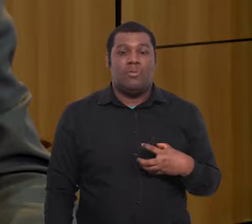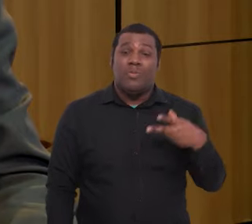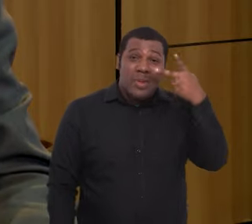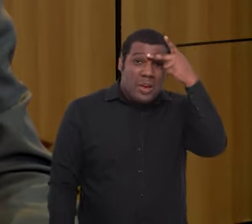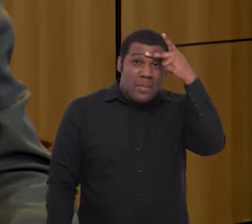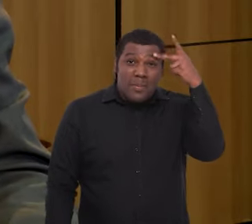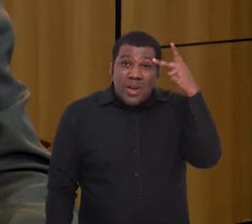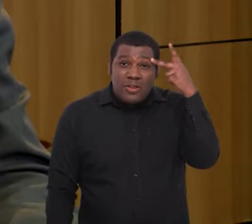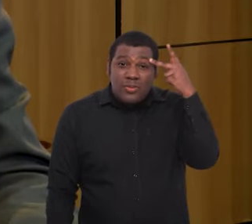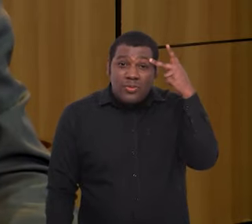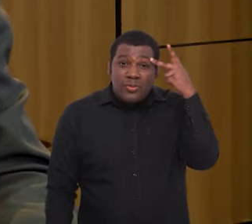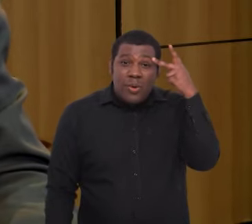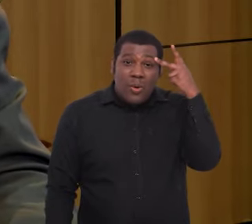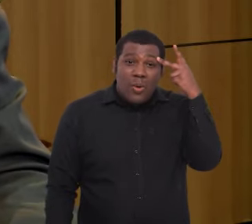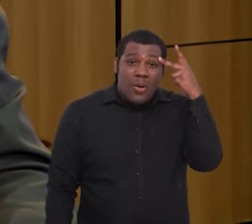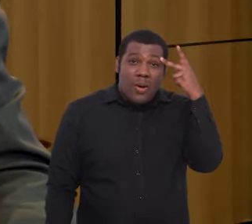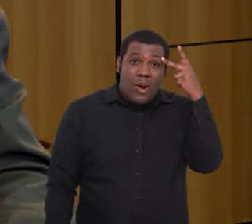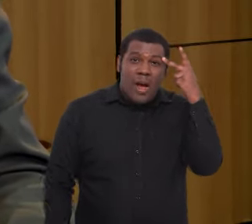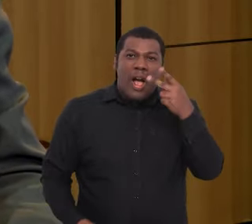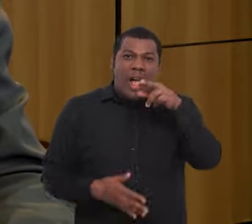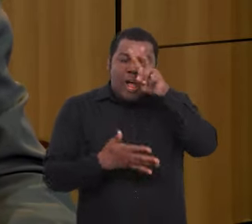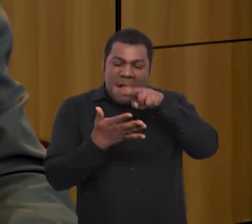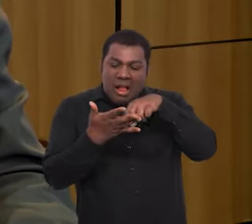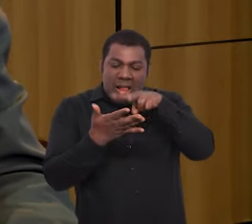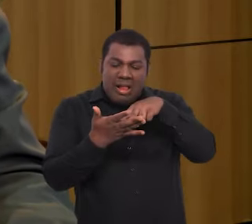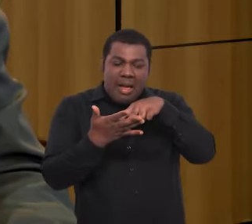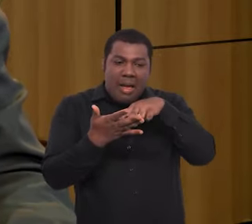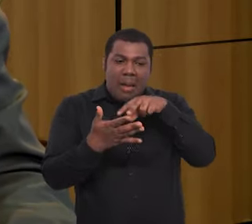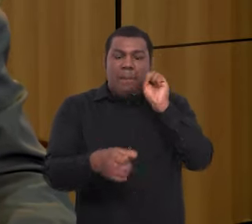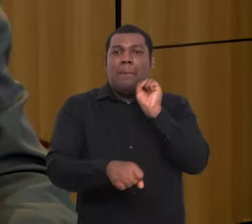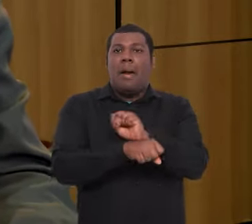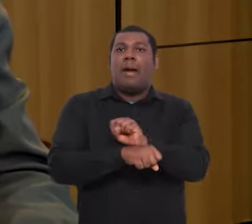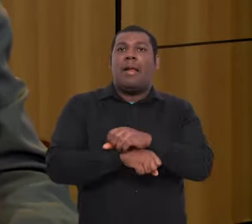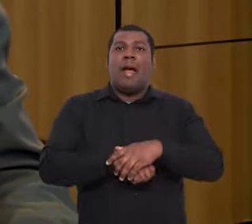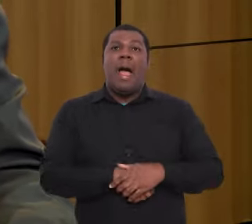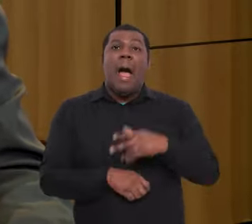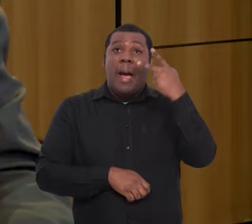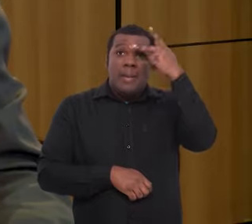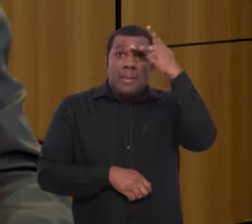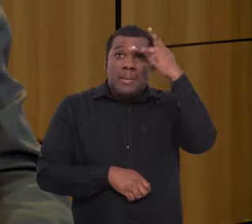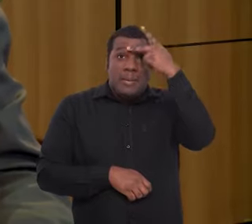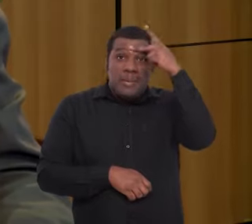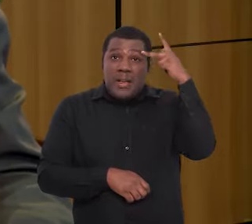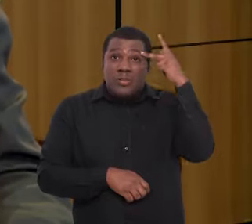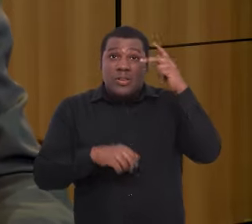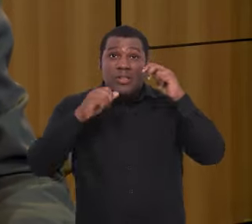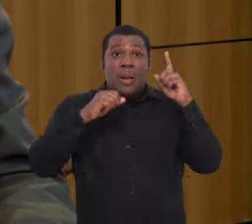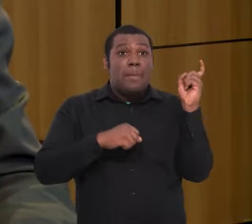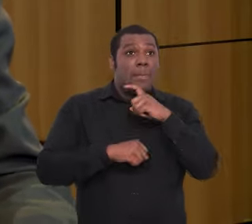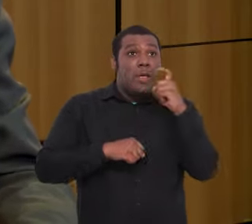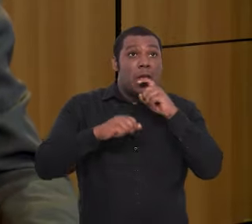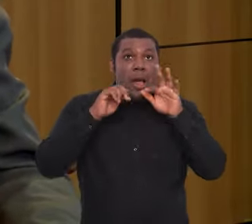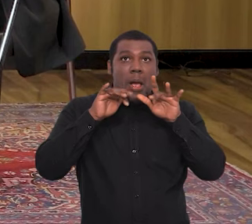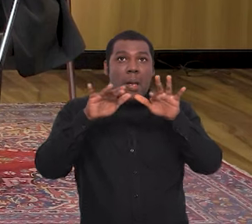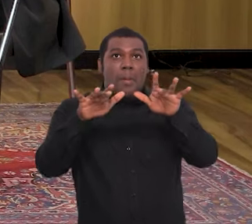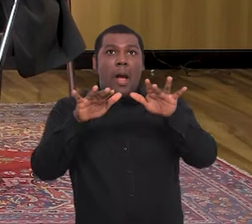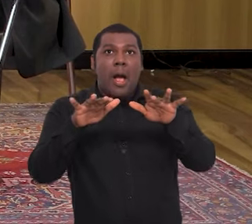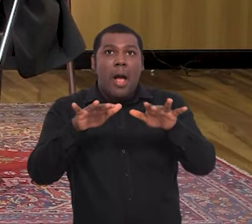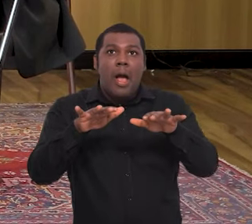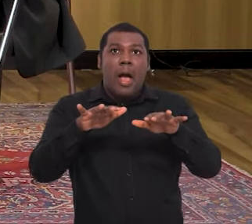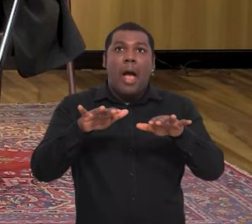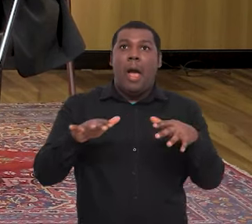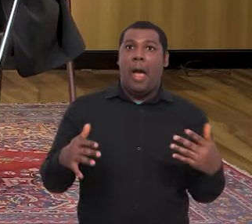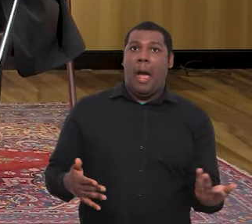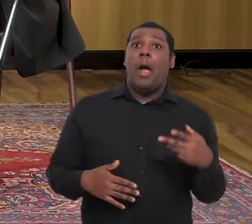não observar não escutar não refletir e sair reproduzindo porque alguém